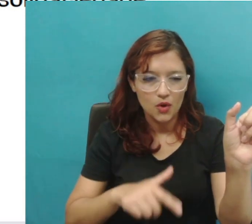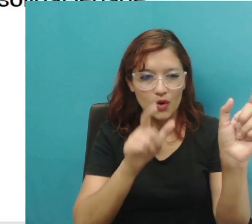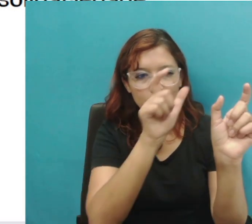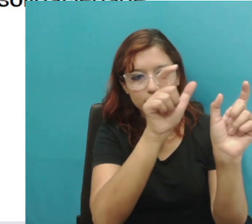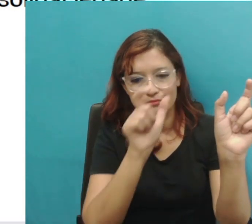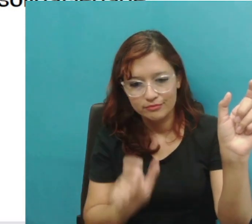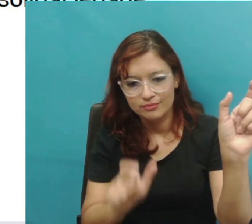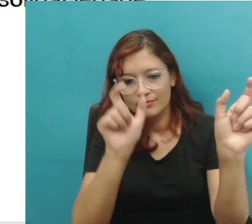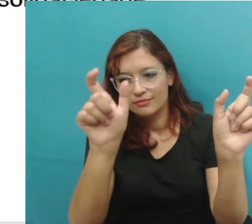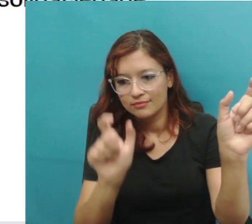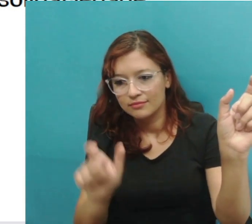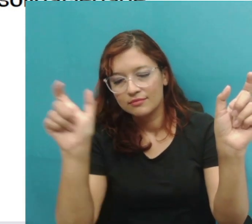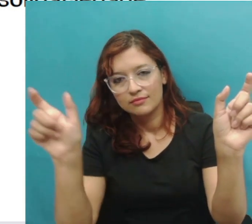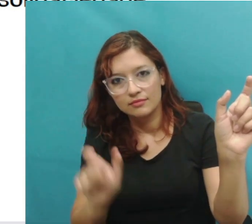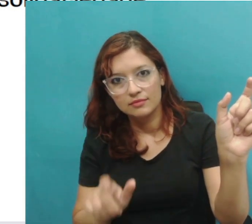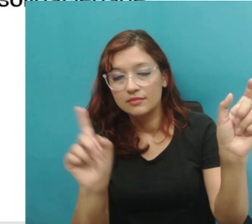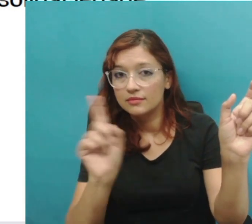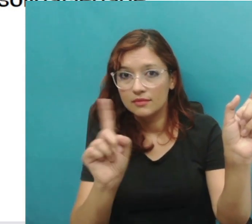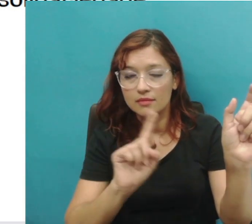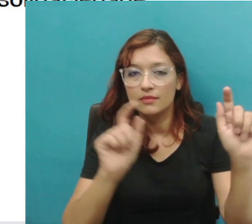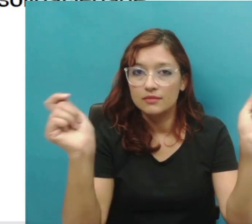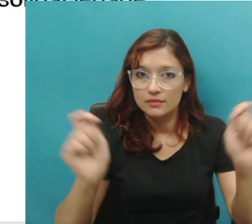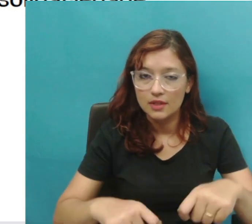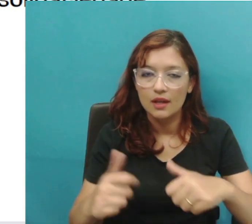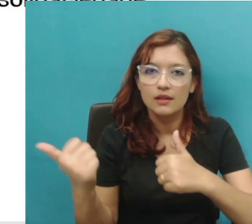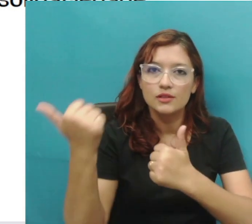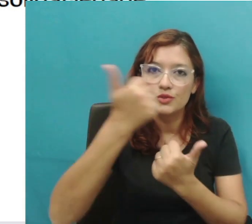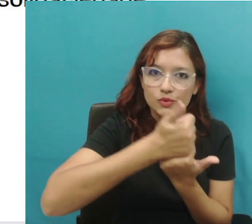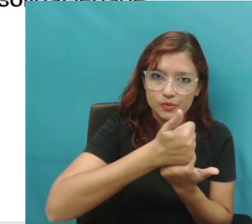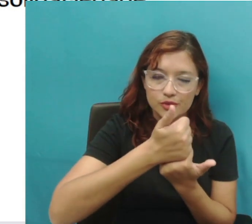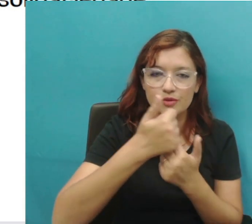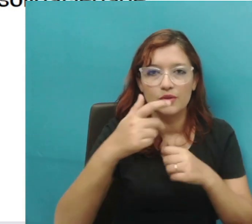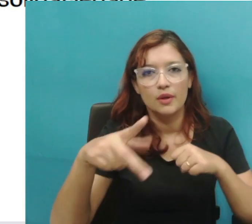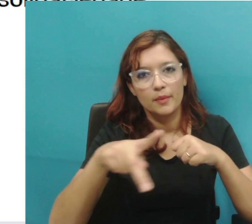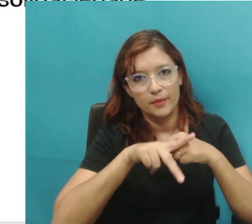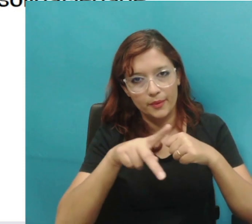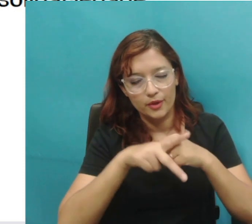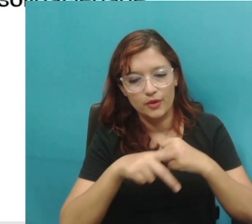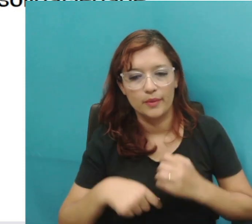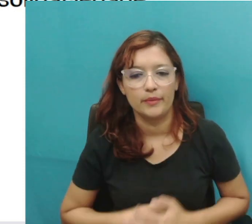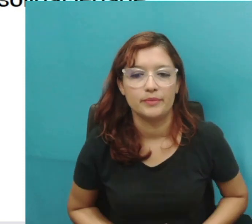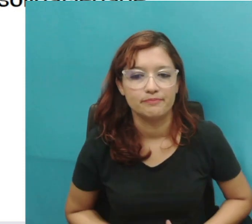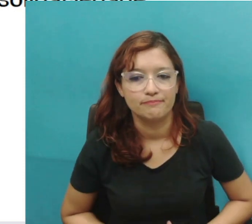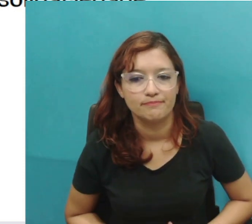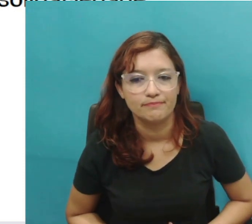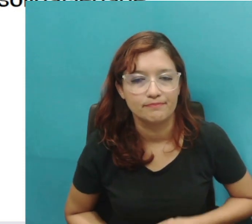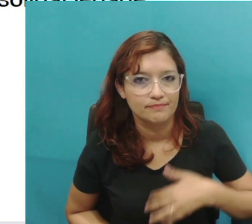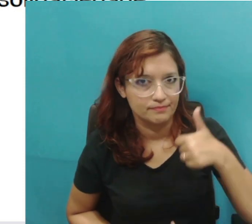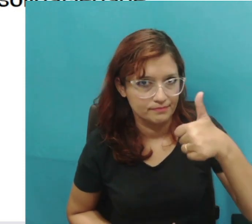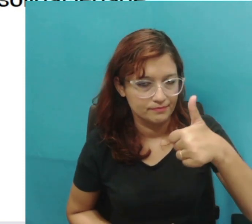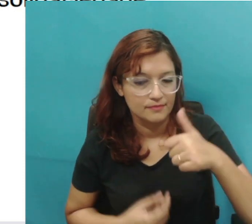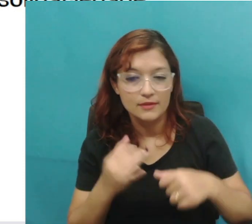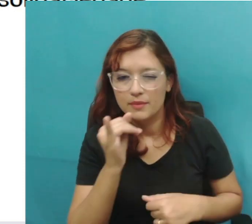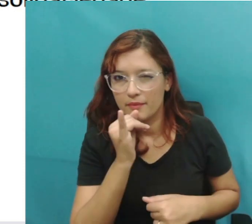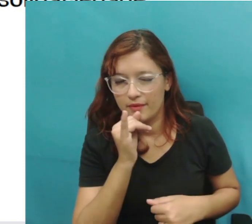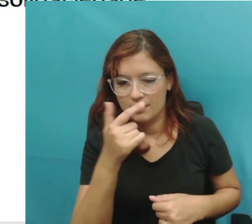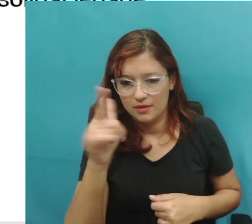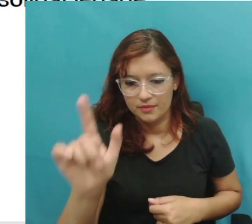Então, veja que eu poderia repetir a palavra, mas eu posso substituir por